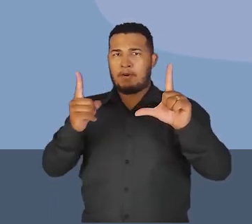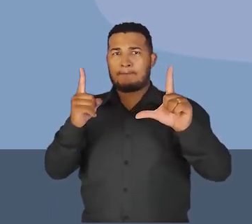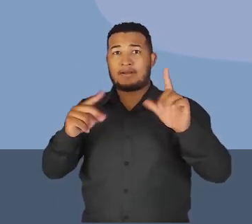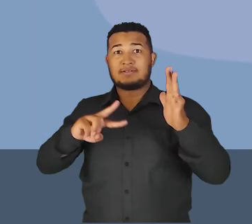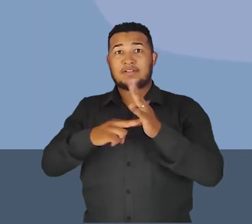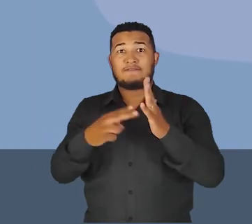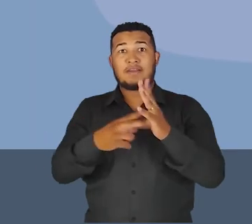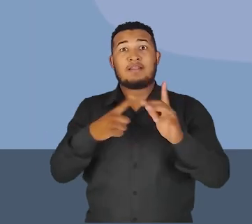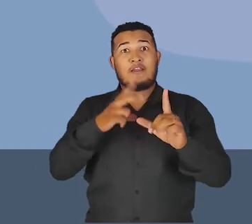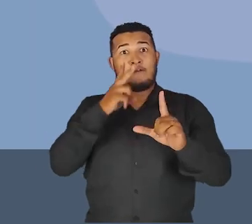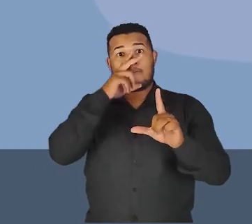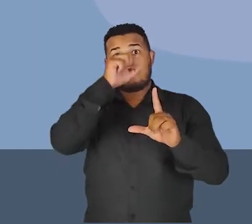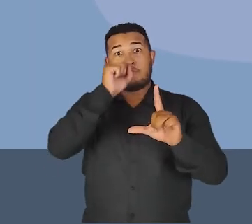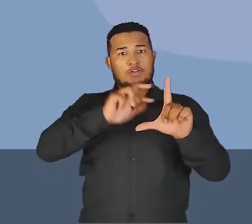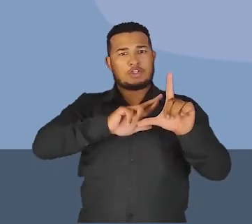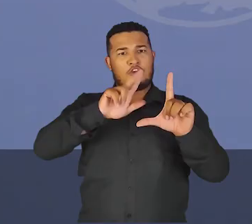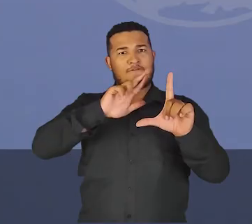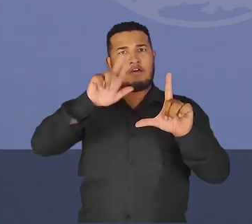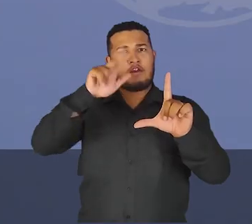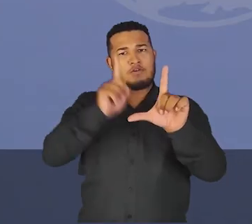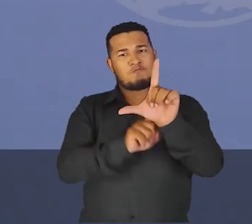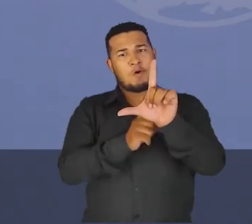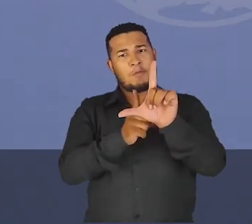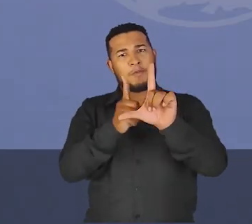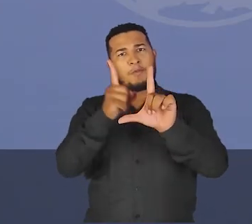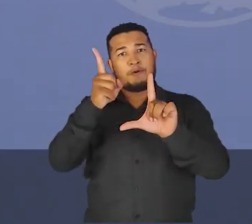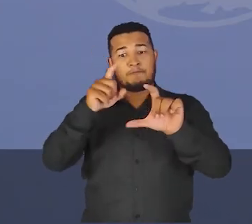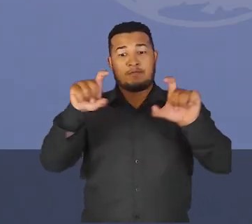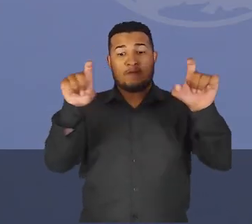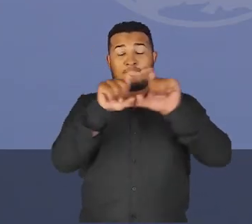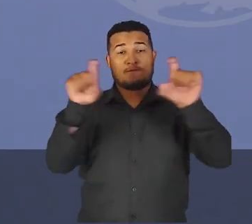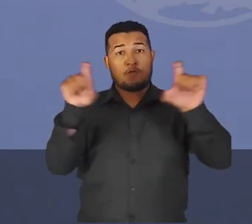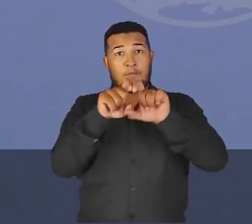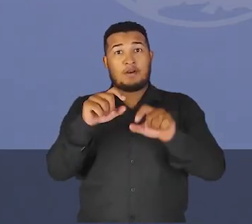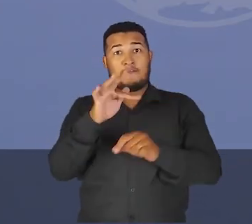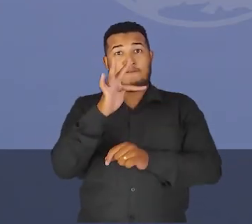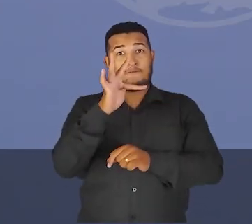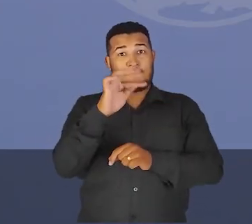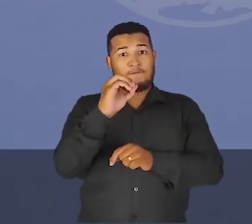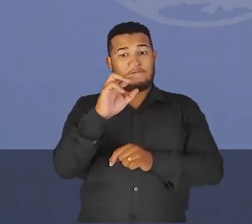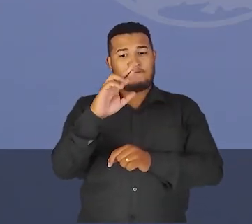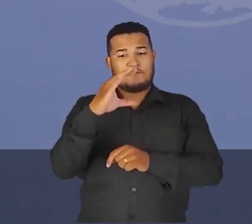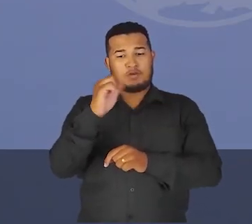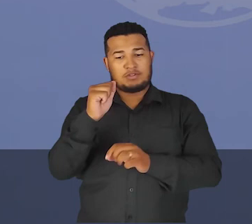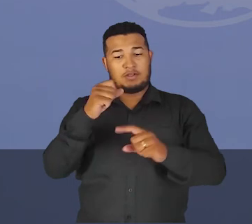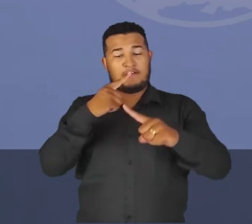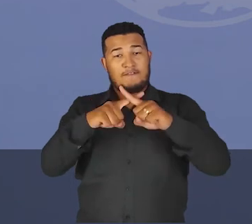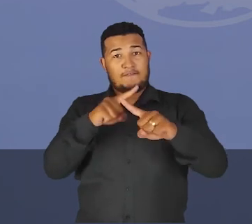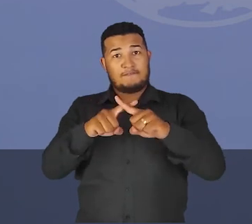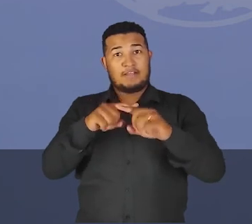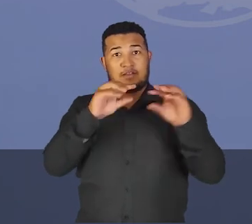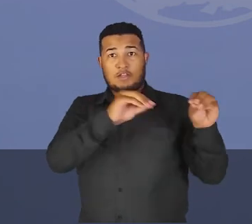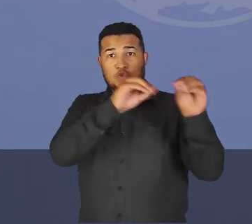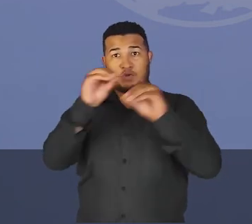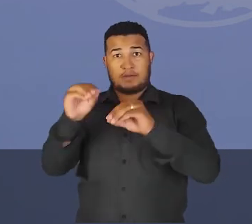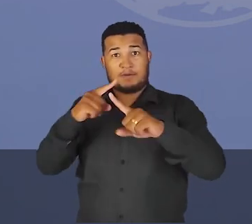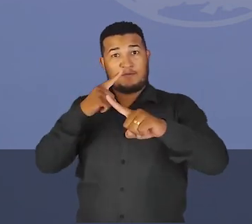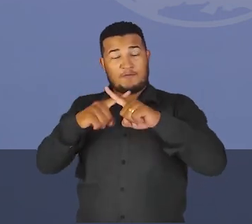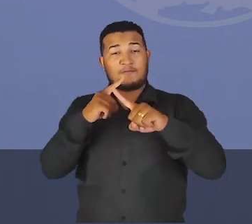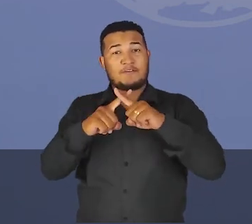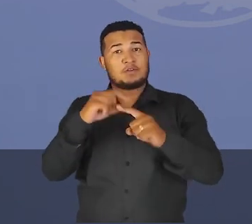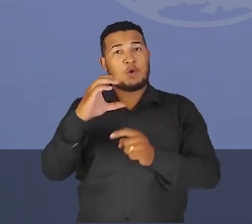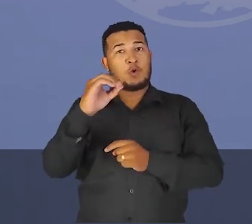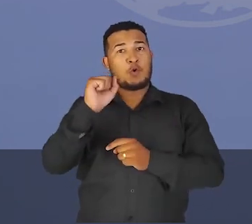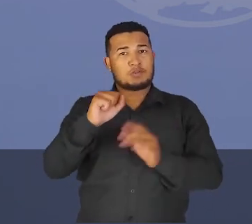vai ter um valor de força diferente. A fórmula força vezes deslocamento vezes cosseno do